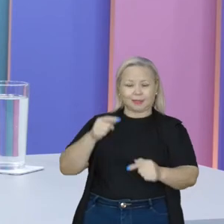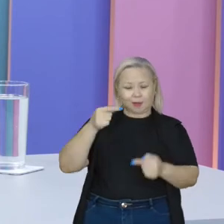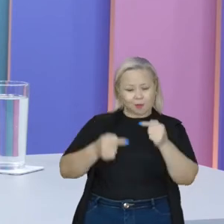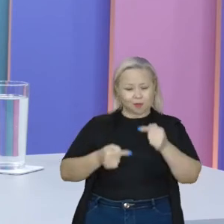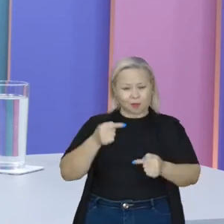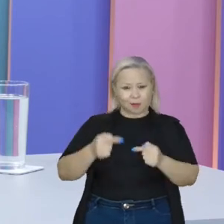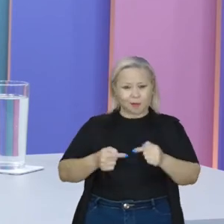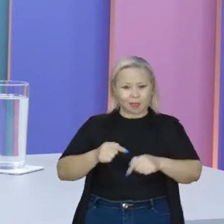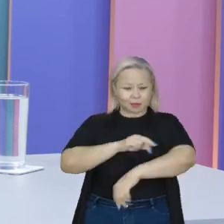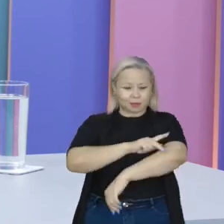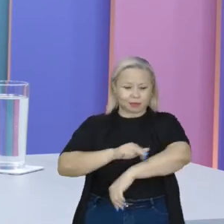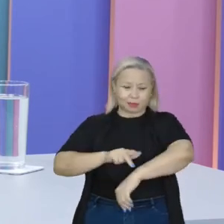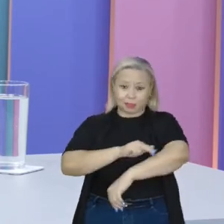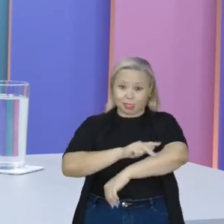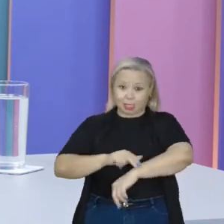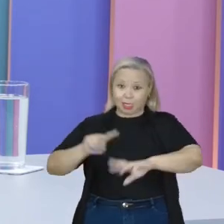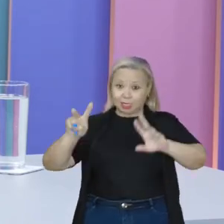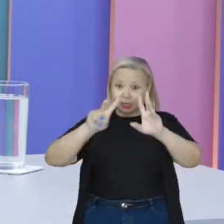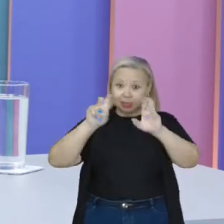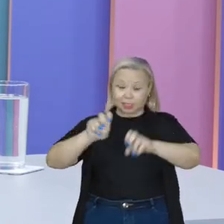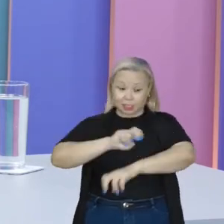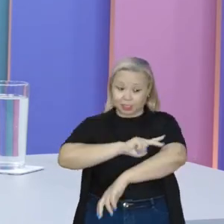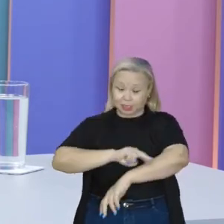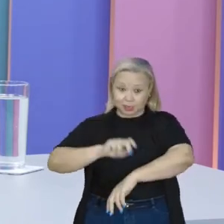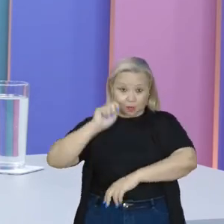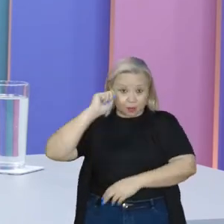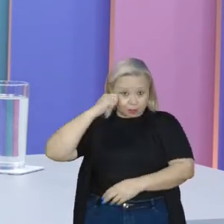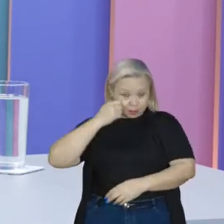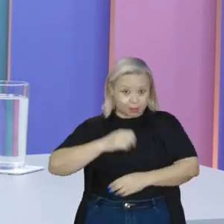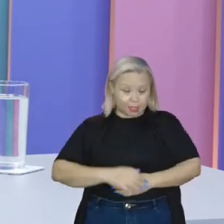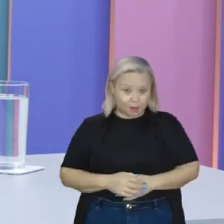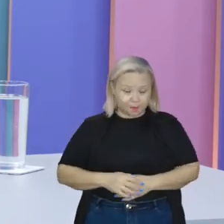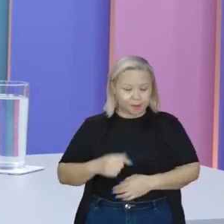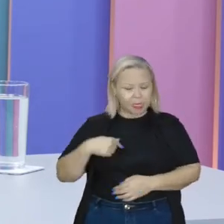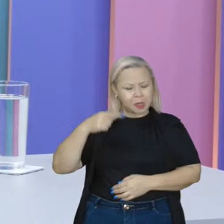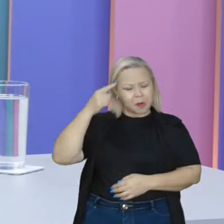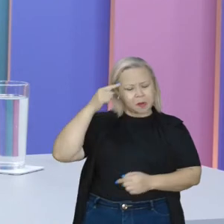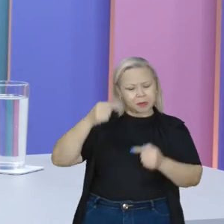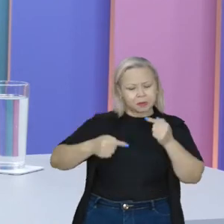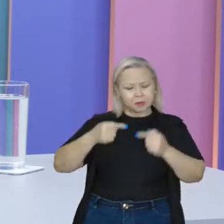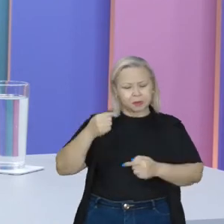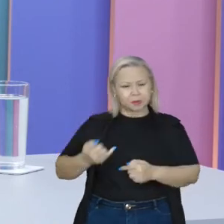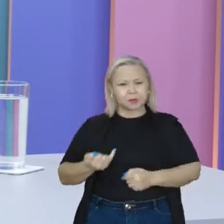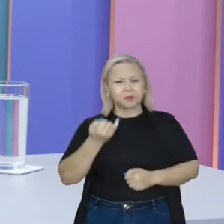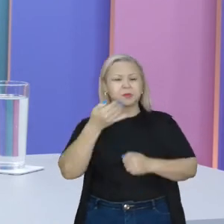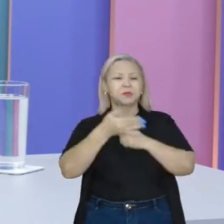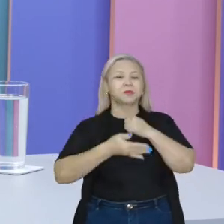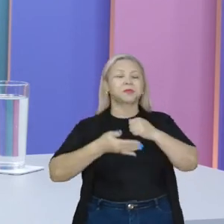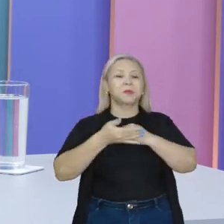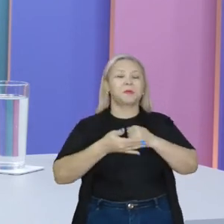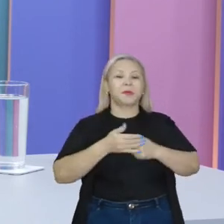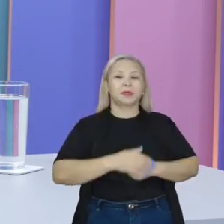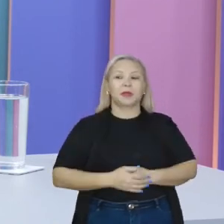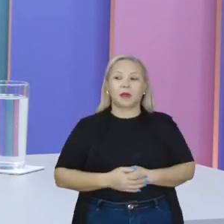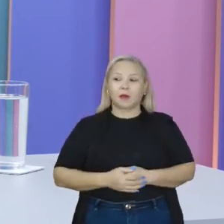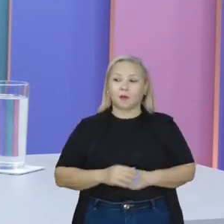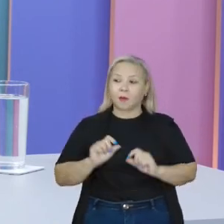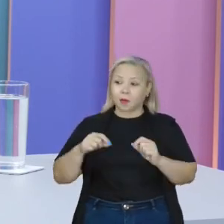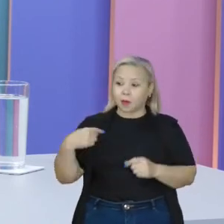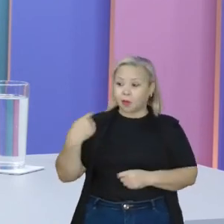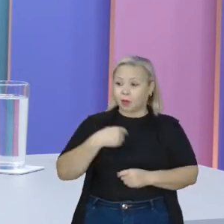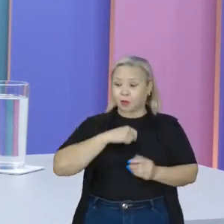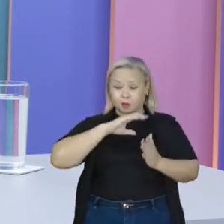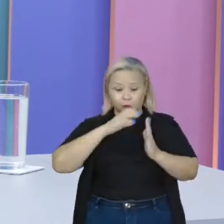debate político. Mas também eu penso que uma política importante e fundamental que o nosso